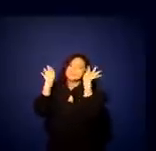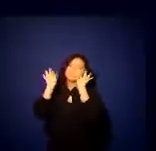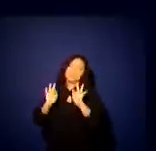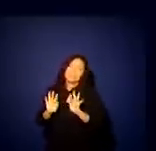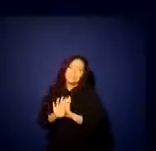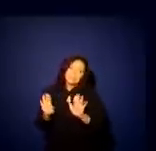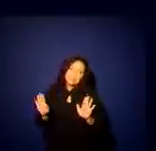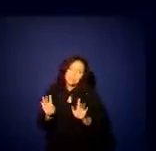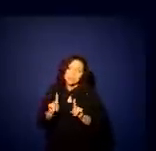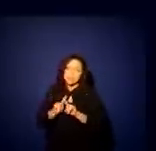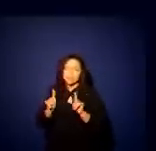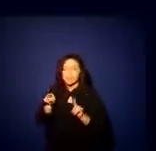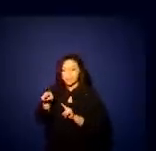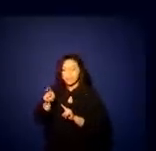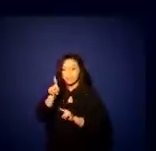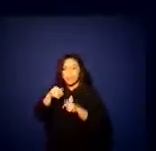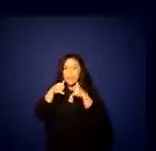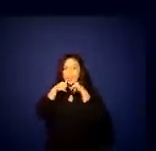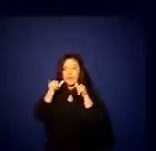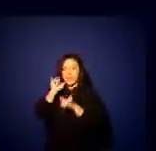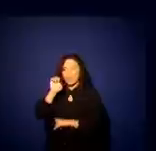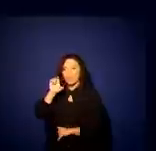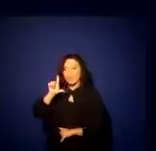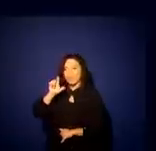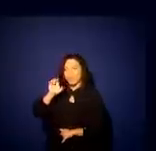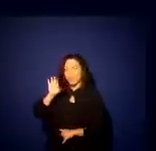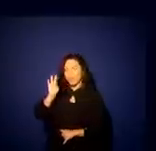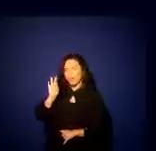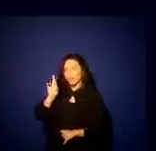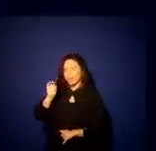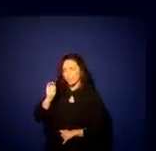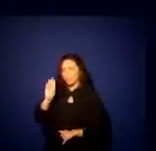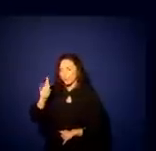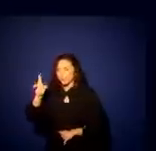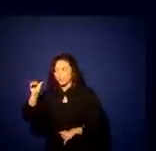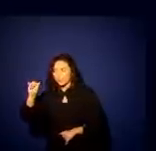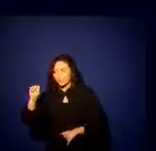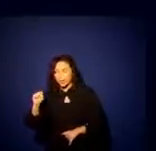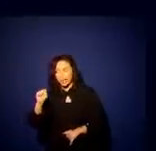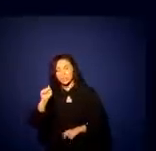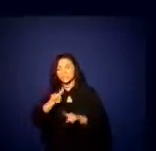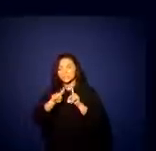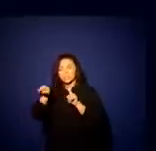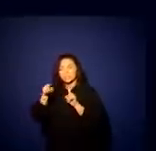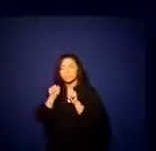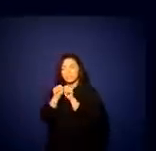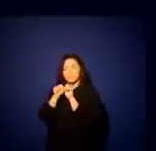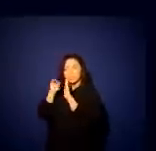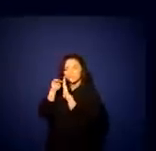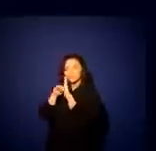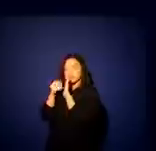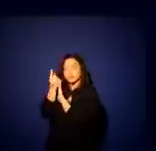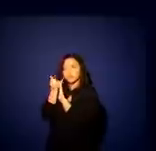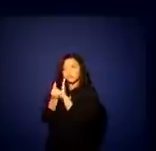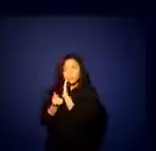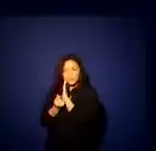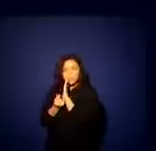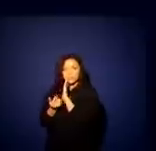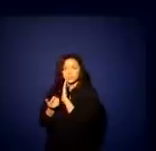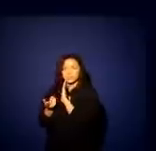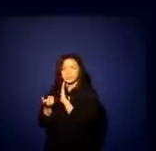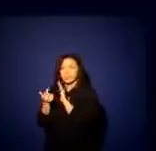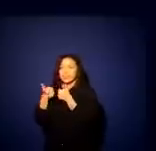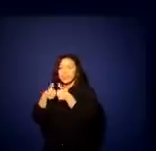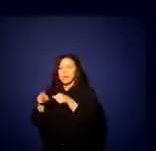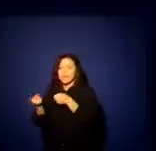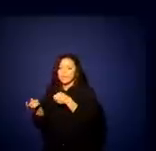acho que não era do Eletrobras tem quatro riscos muito grandes que não foram bem classificados na época da privatização somados esses quatro